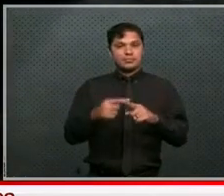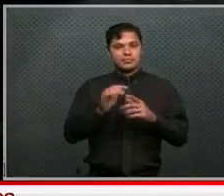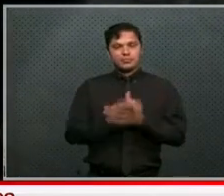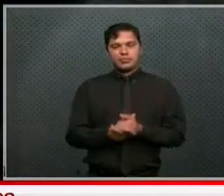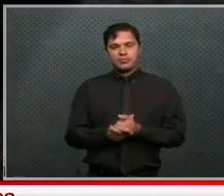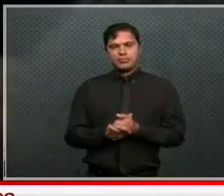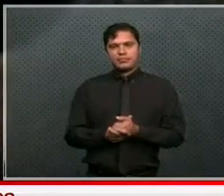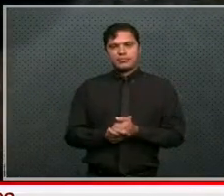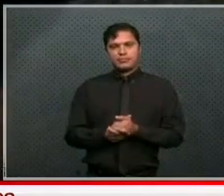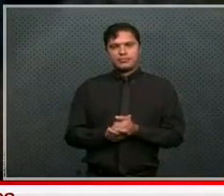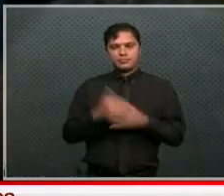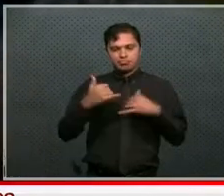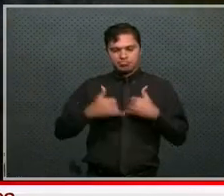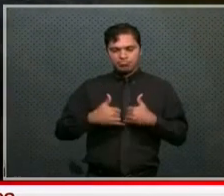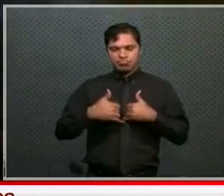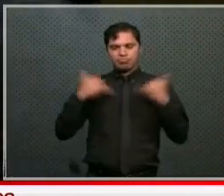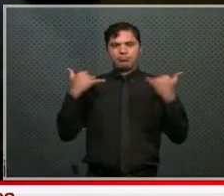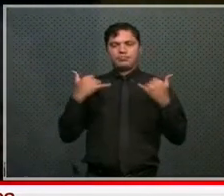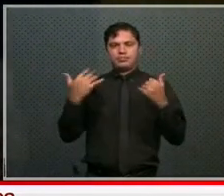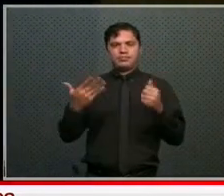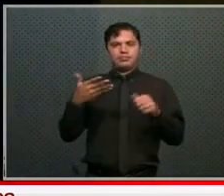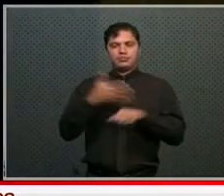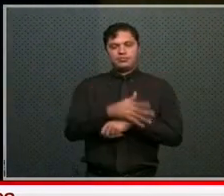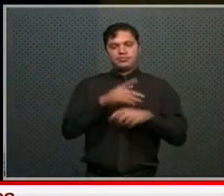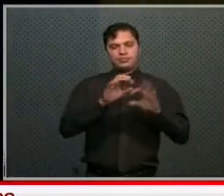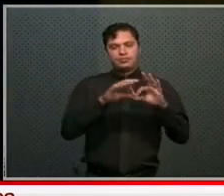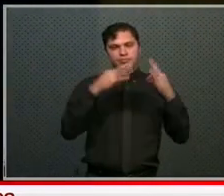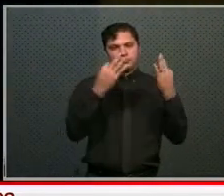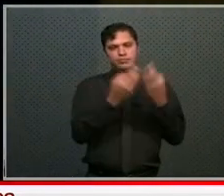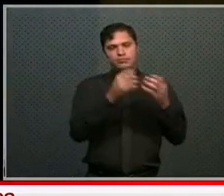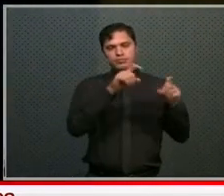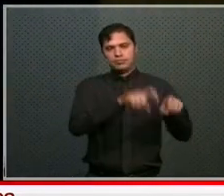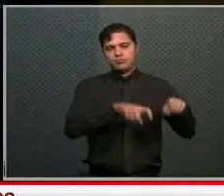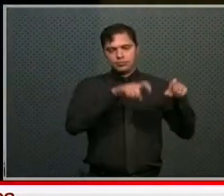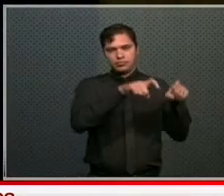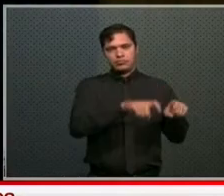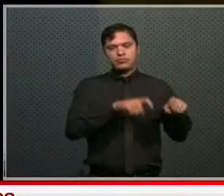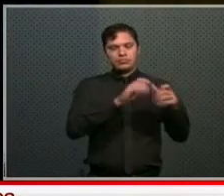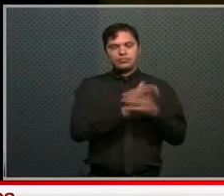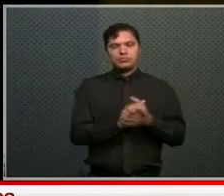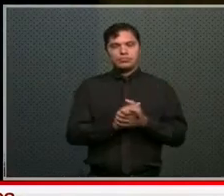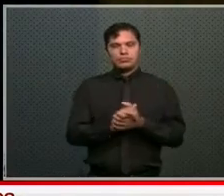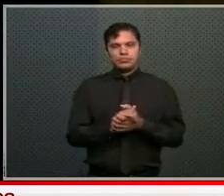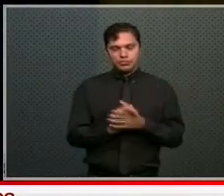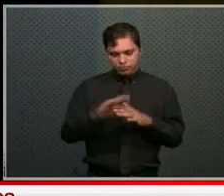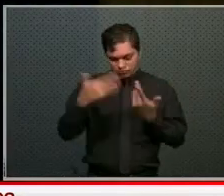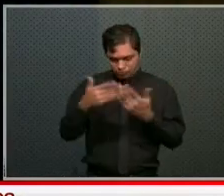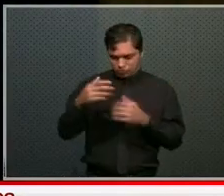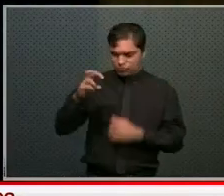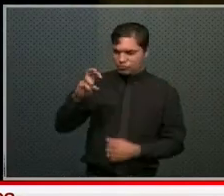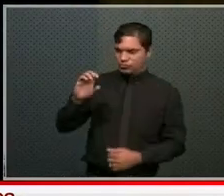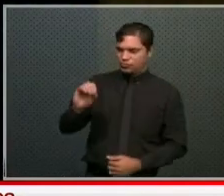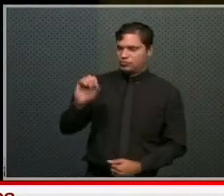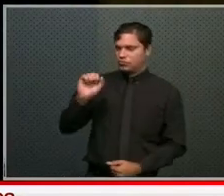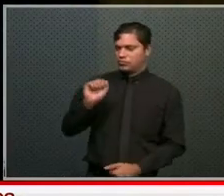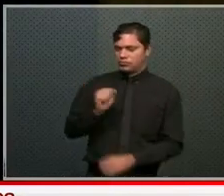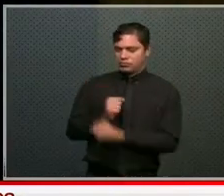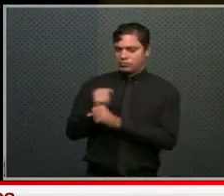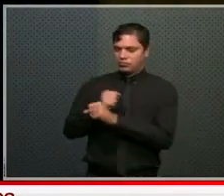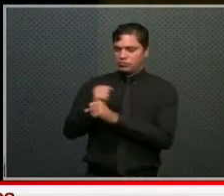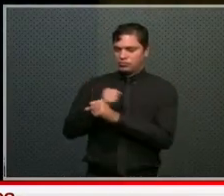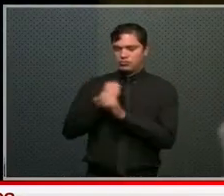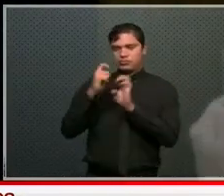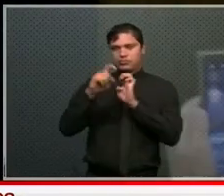com muito orgulho eu venho da Agricultura Familiar e desses 50 anos do sistema